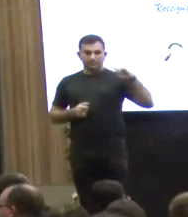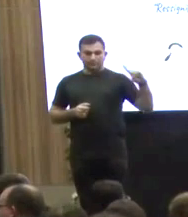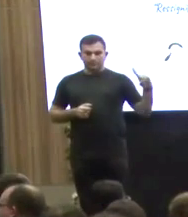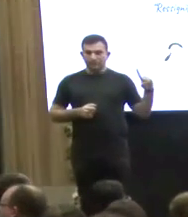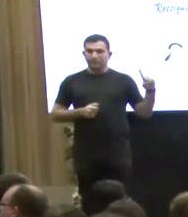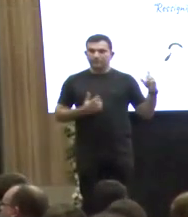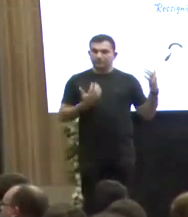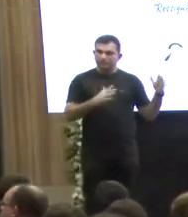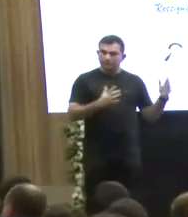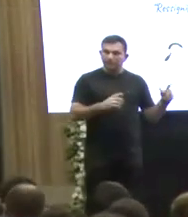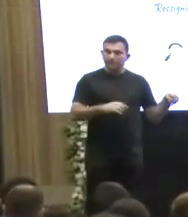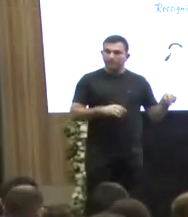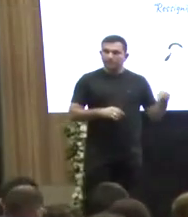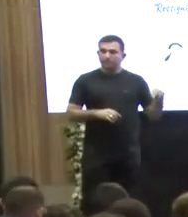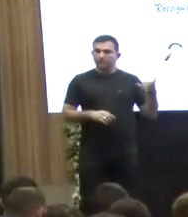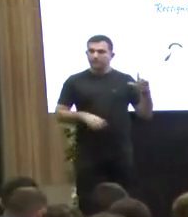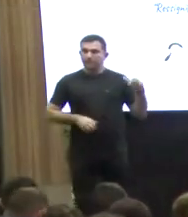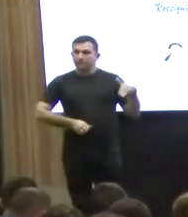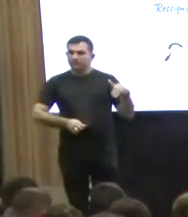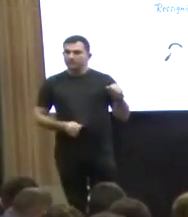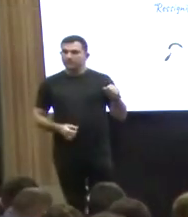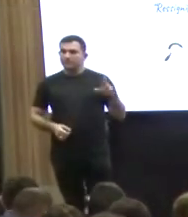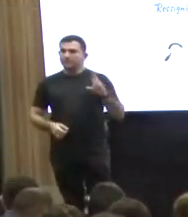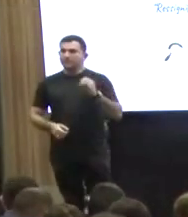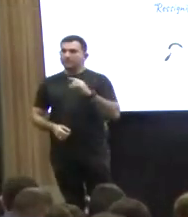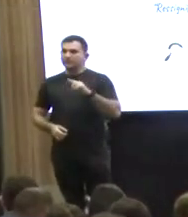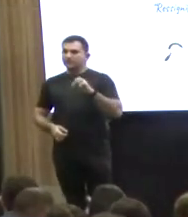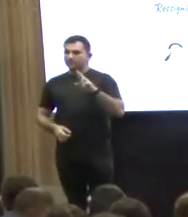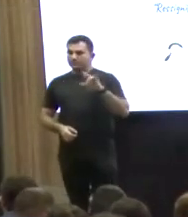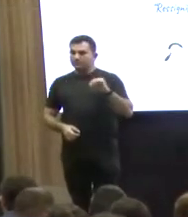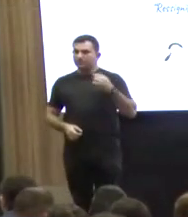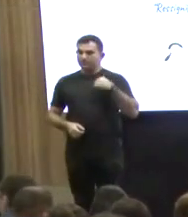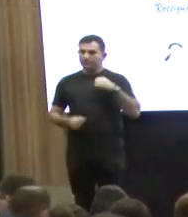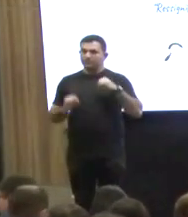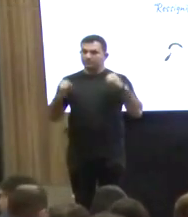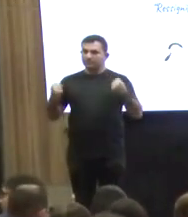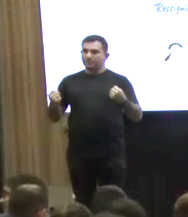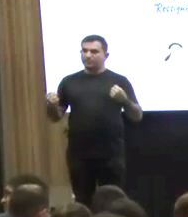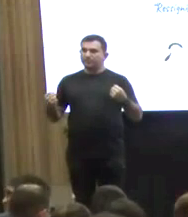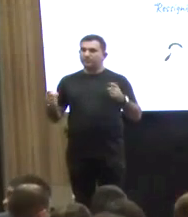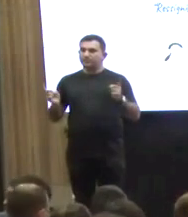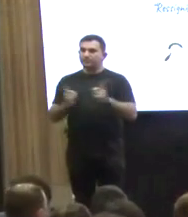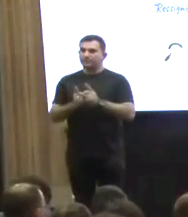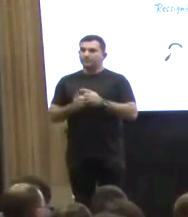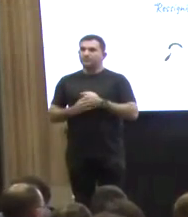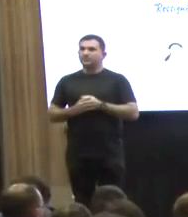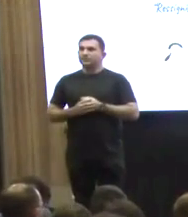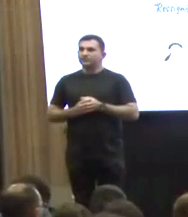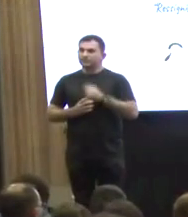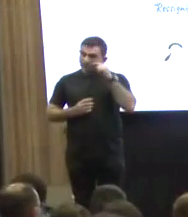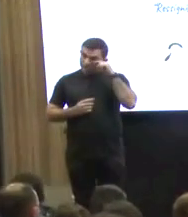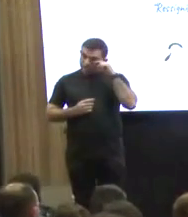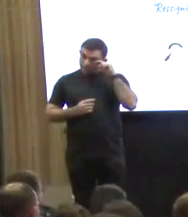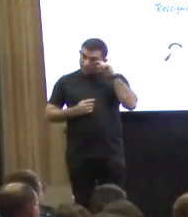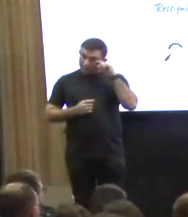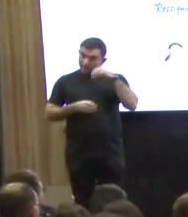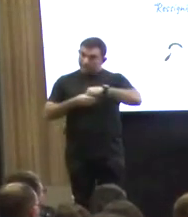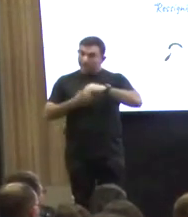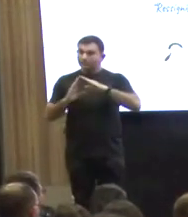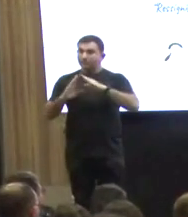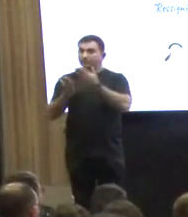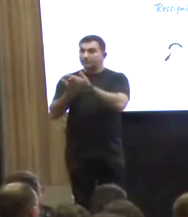verdade, o nosso tempo acabou de encerrar. Então, já vou pedir perdão aos organizadores também, para que a gente seja bem breve na questão e na resposta. A Nilma e